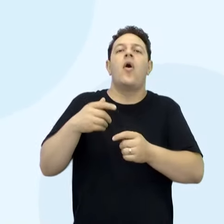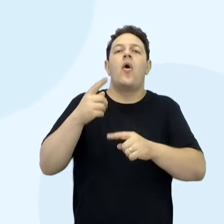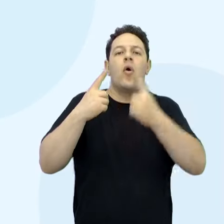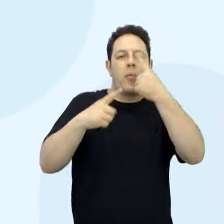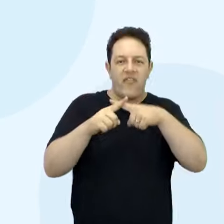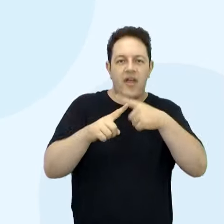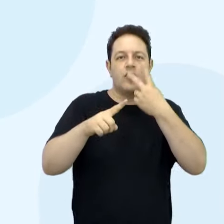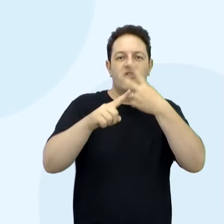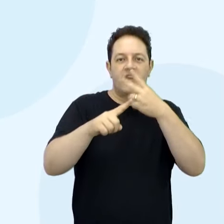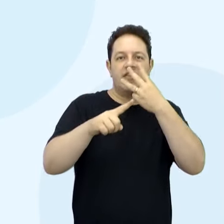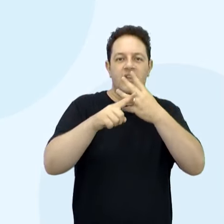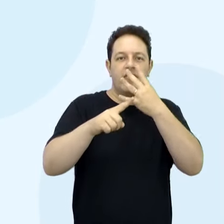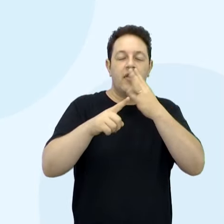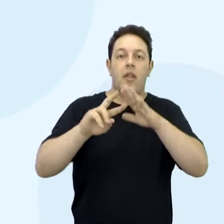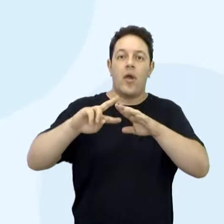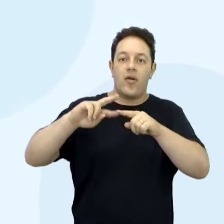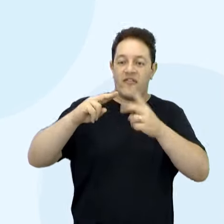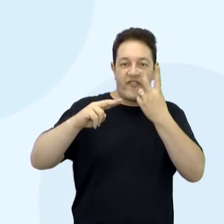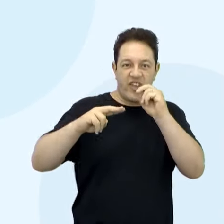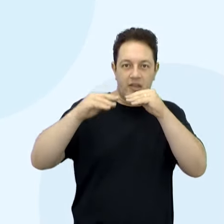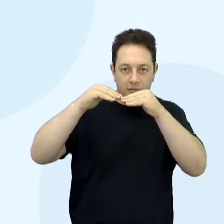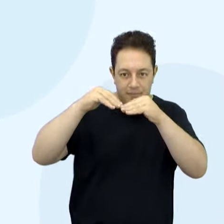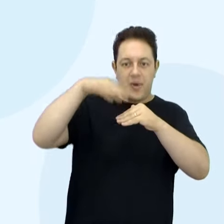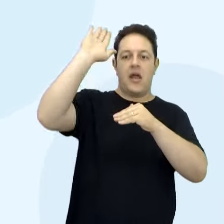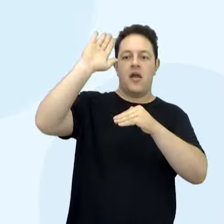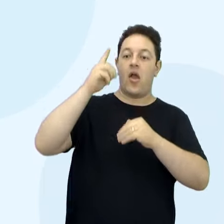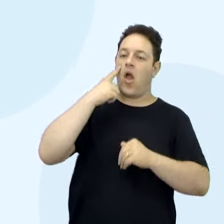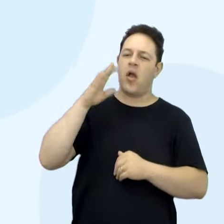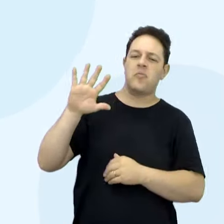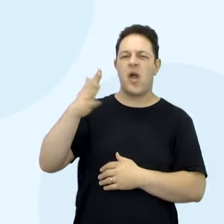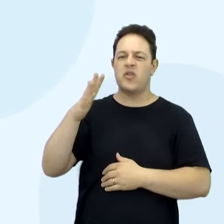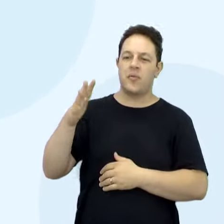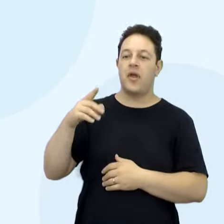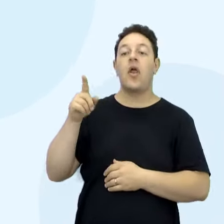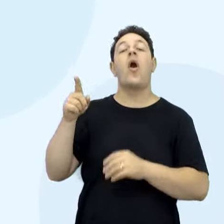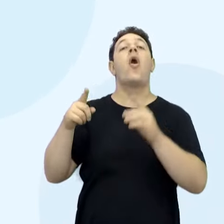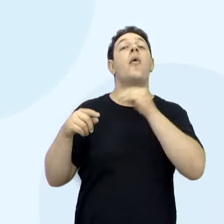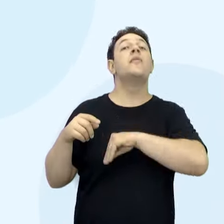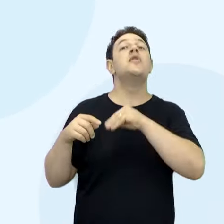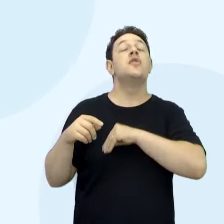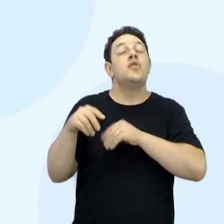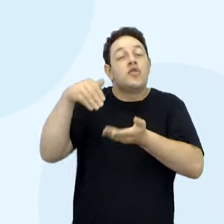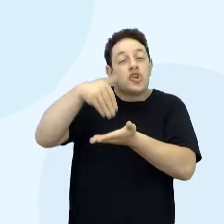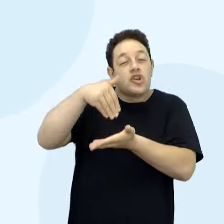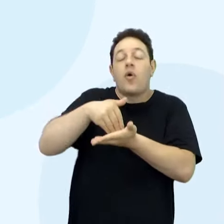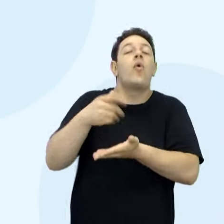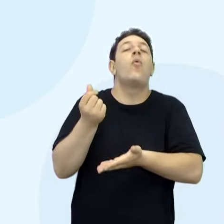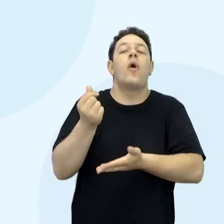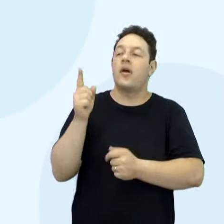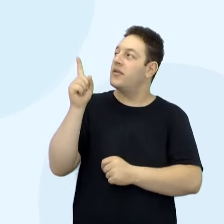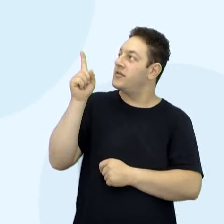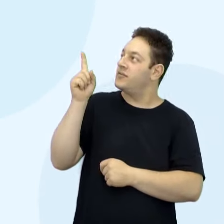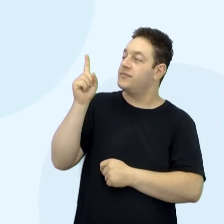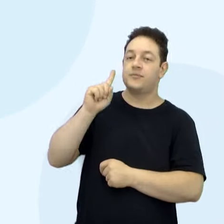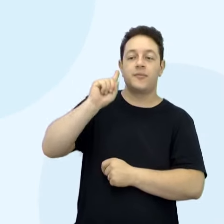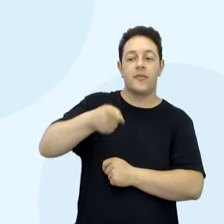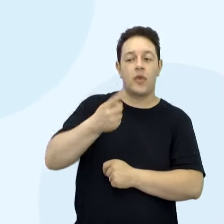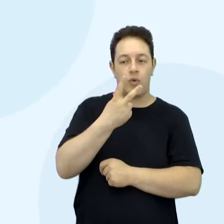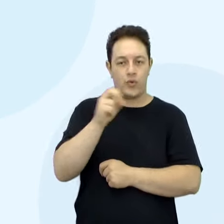renda familiar, pensando aí que o salário mínimo aí seja de 1.200 aí no ano de